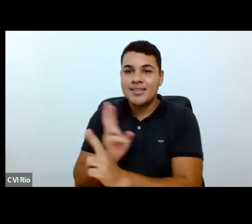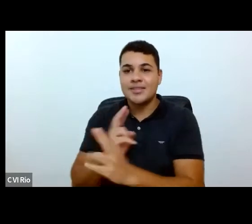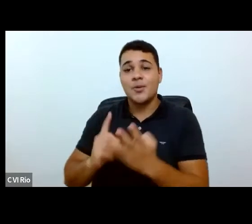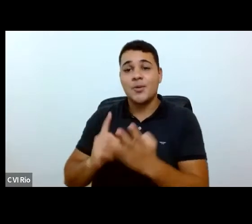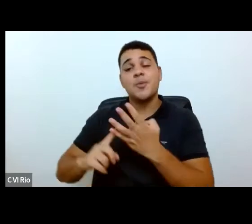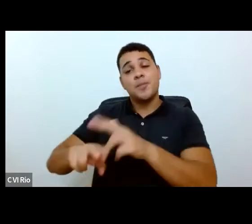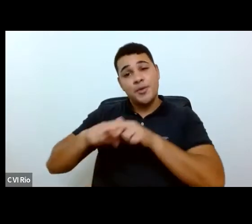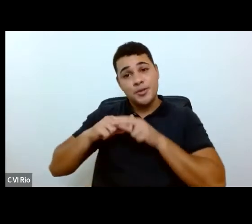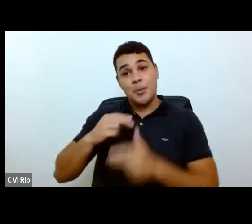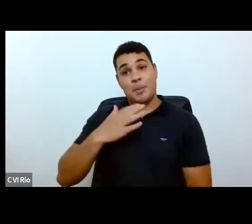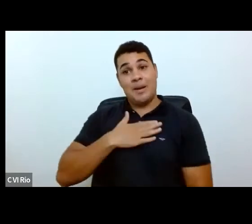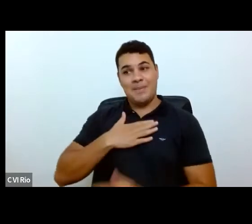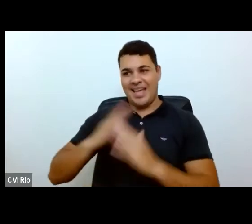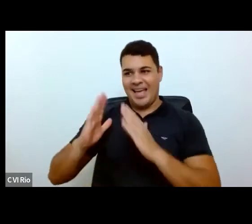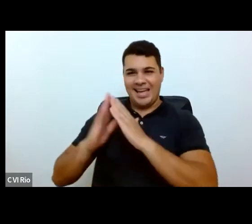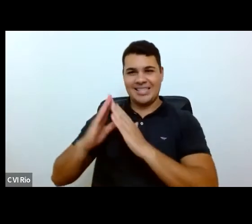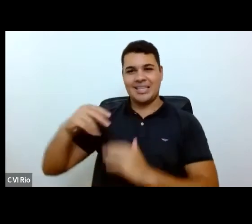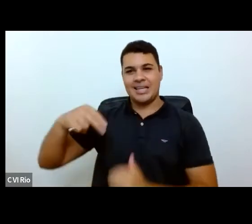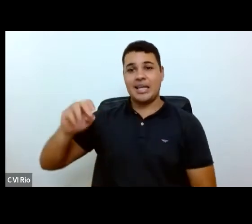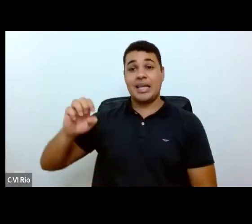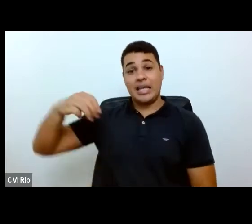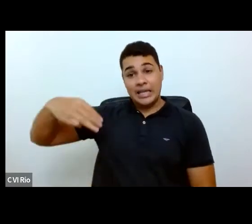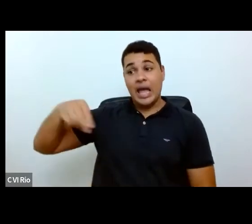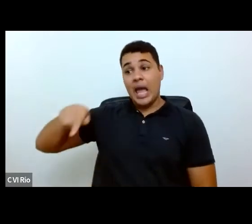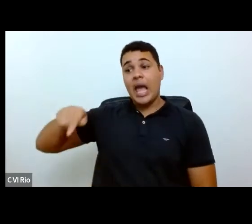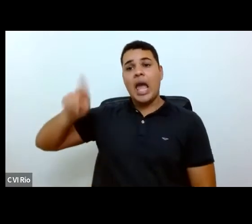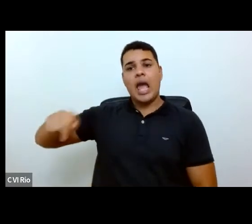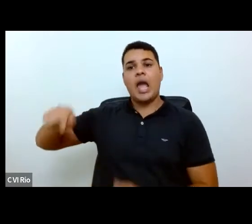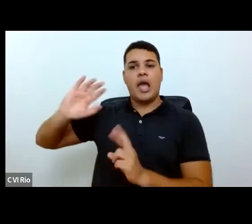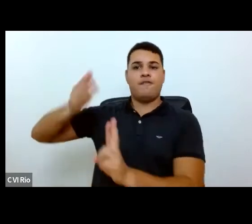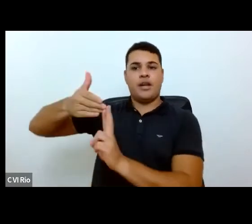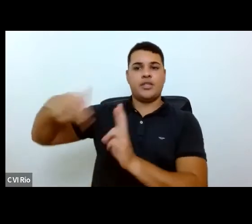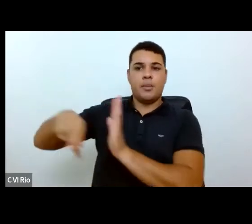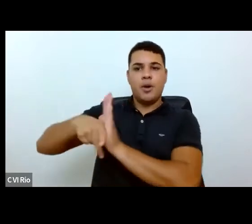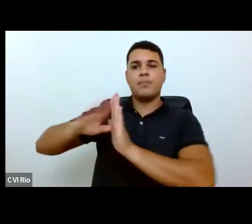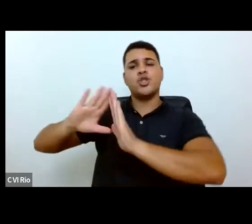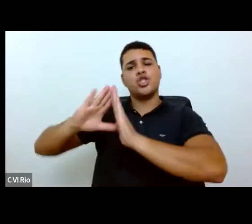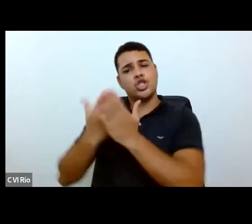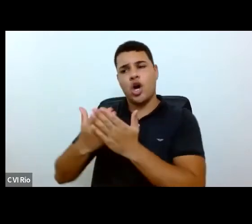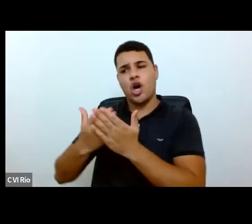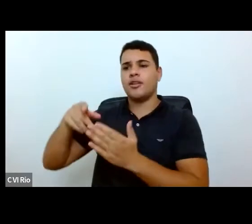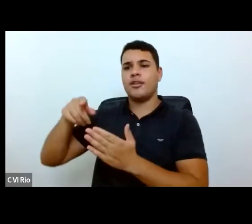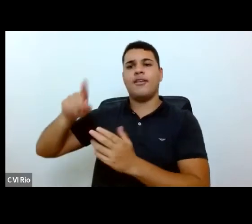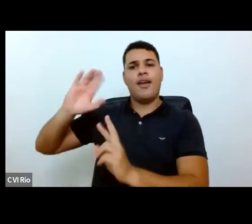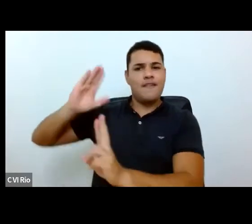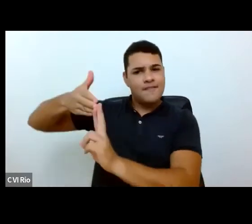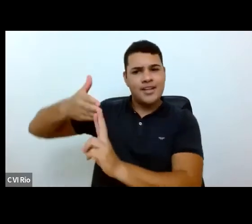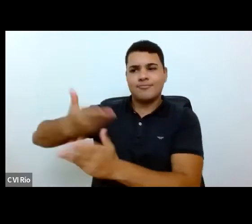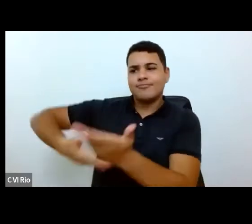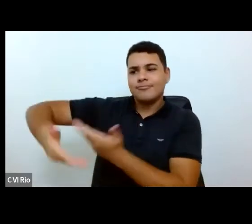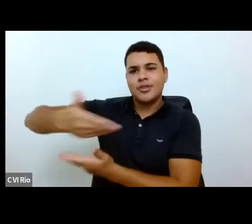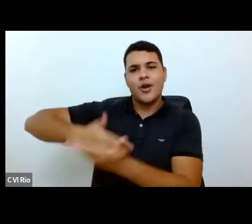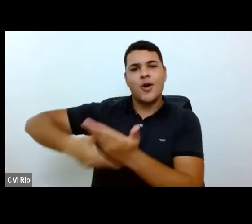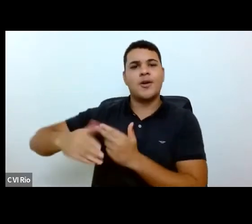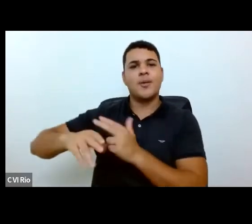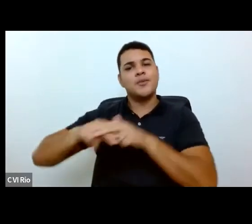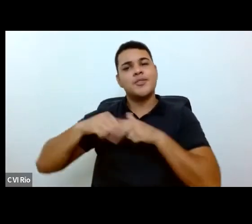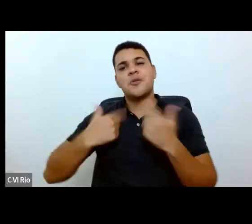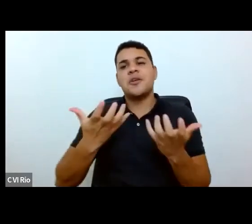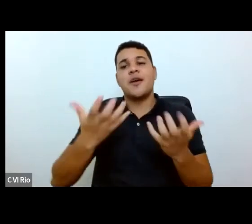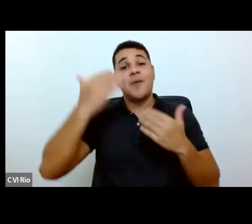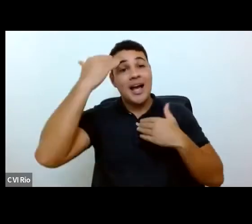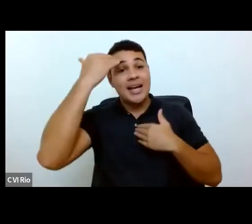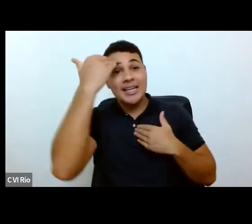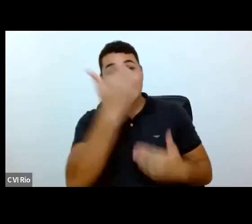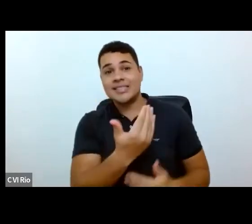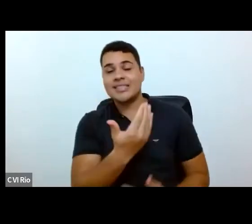né, é uma grande referência de escola, de ciência, de trocas. E finalizo minha fala, né, saudando a Casa Nenhum, seus